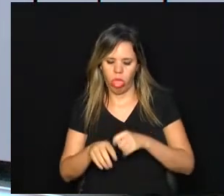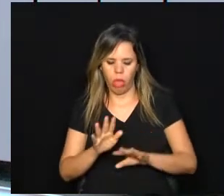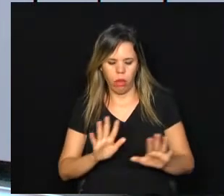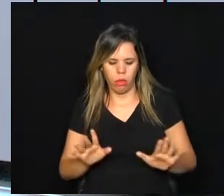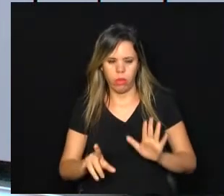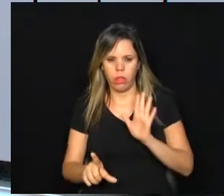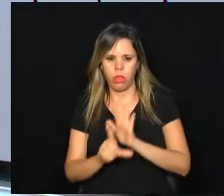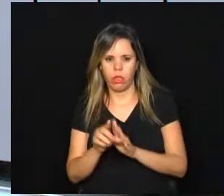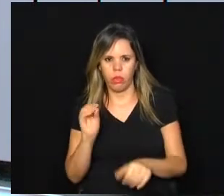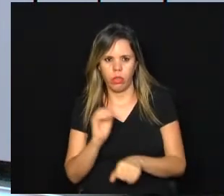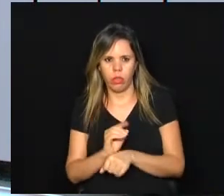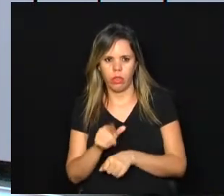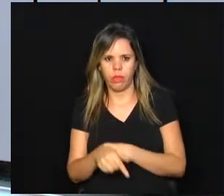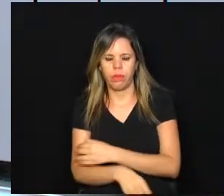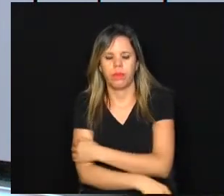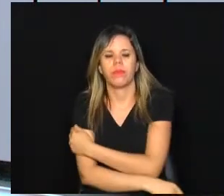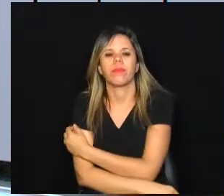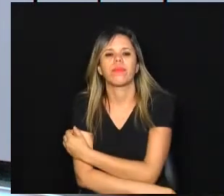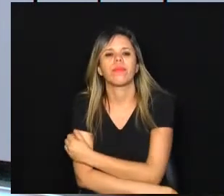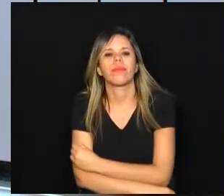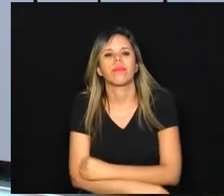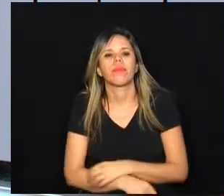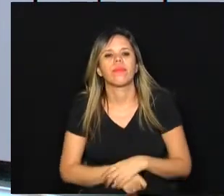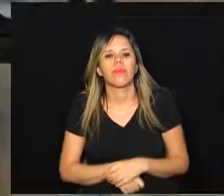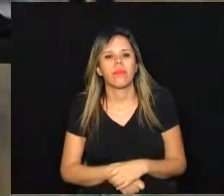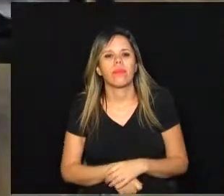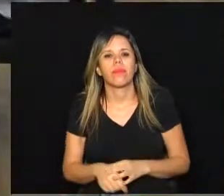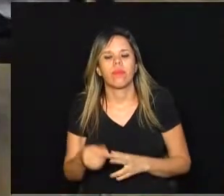preservam e protegem isso. É isso, Chico?